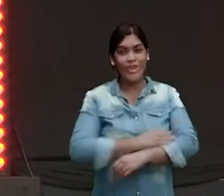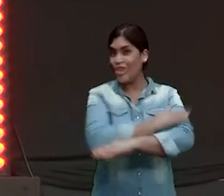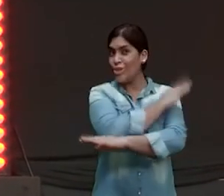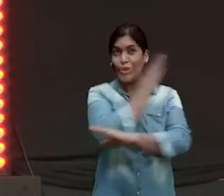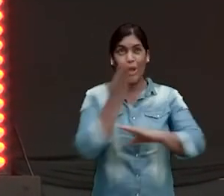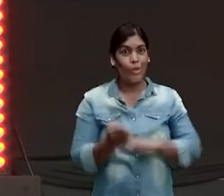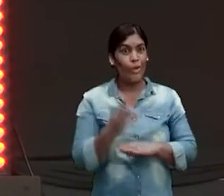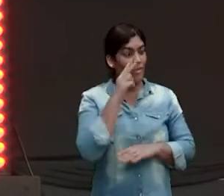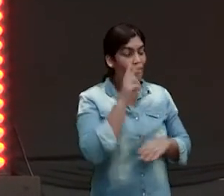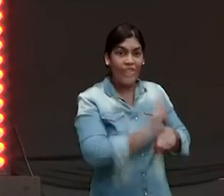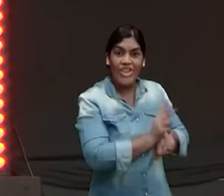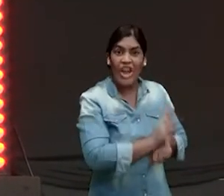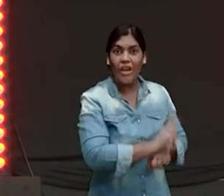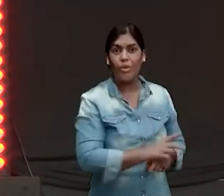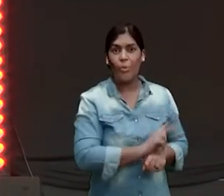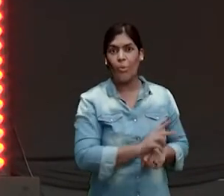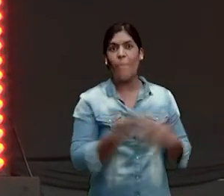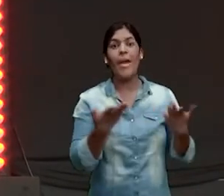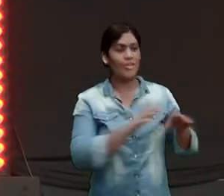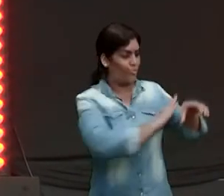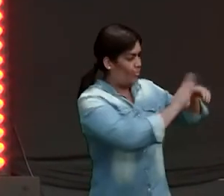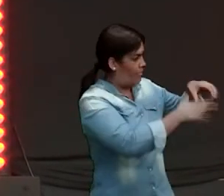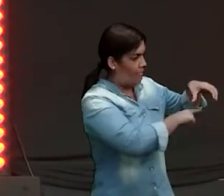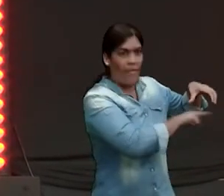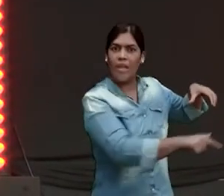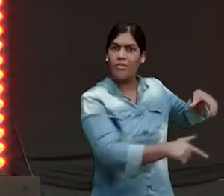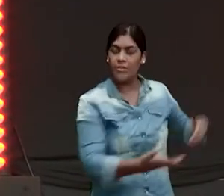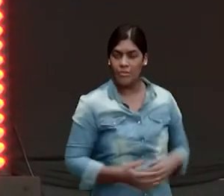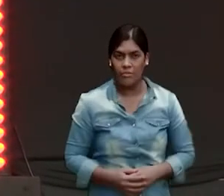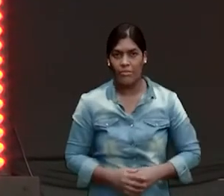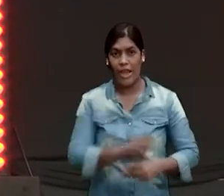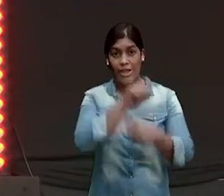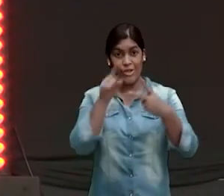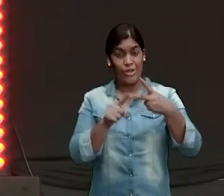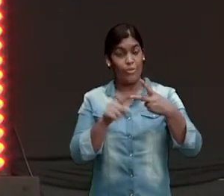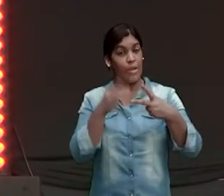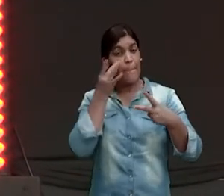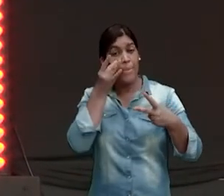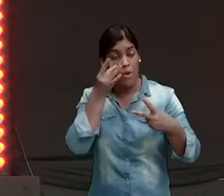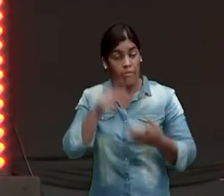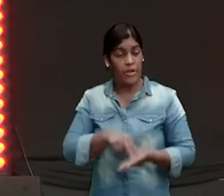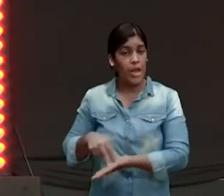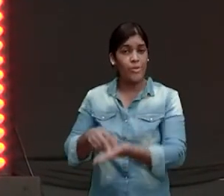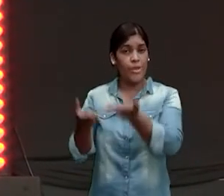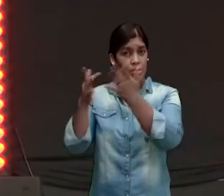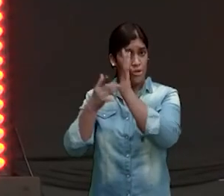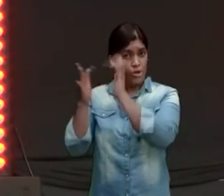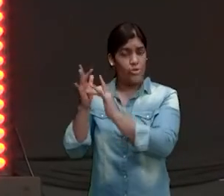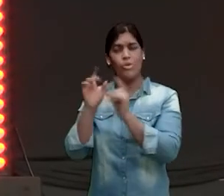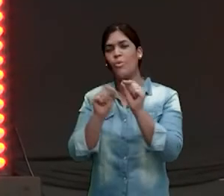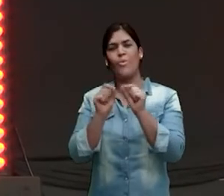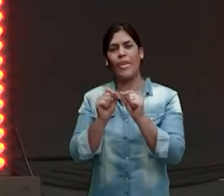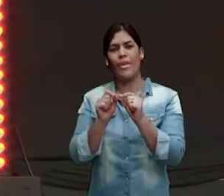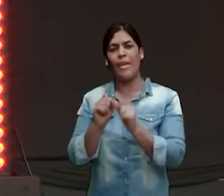túmulo YouTube está vazio a segunda prova da Ressurreição de Jesus a sua presença